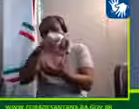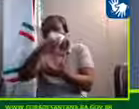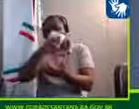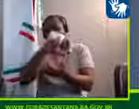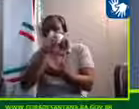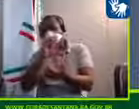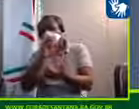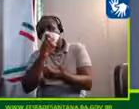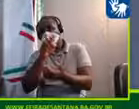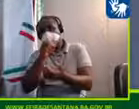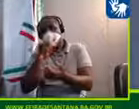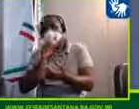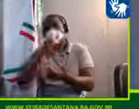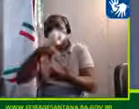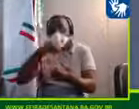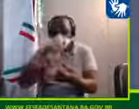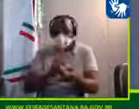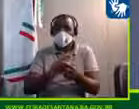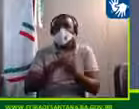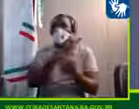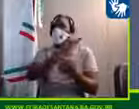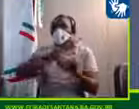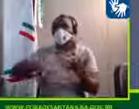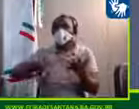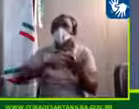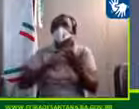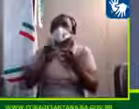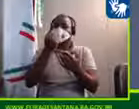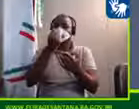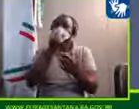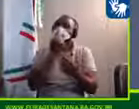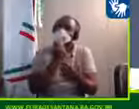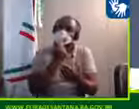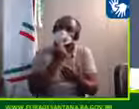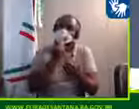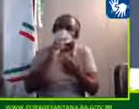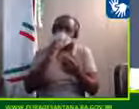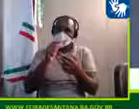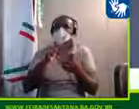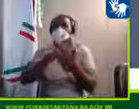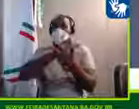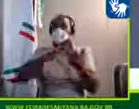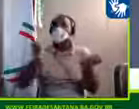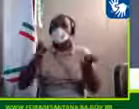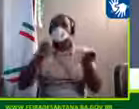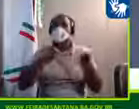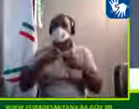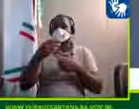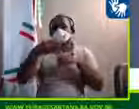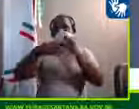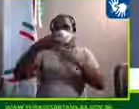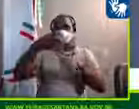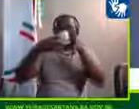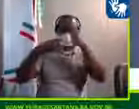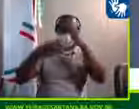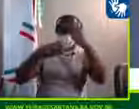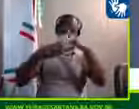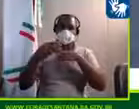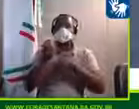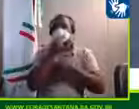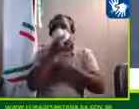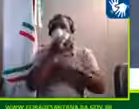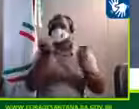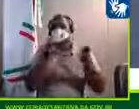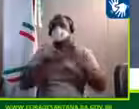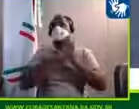um anti-inflamatório potente, muito bem utilizado, e anticoagulantes. São os três principais remédios, medicamentos